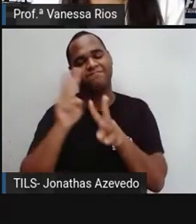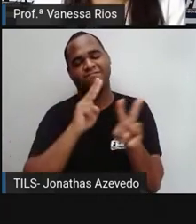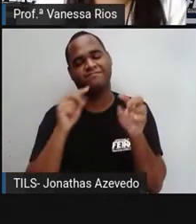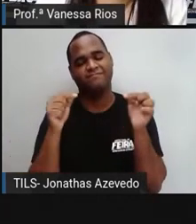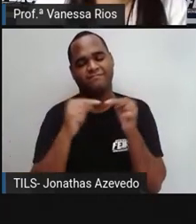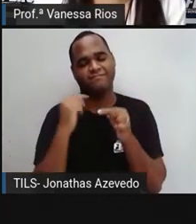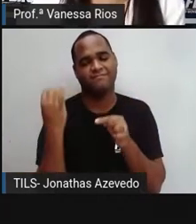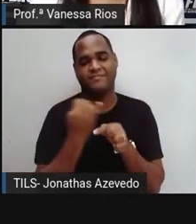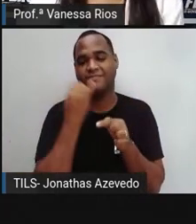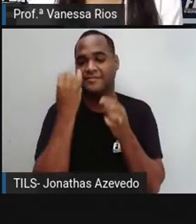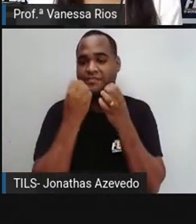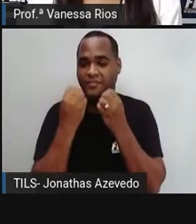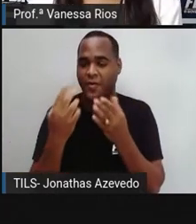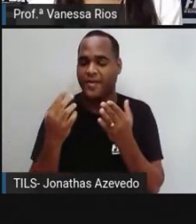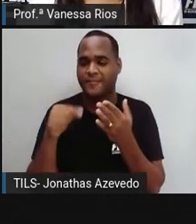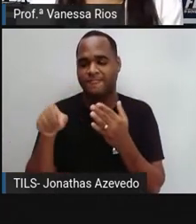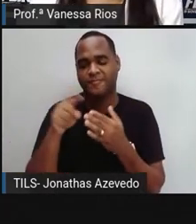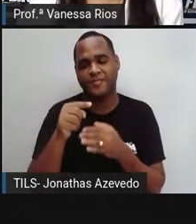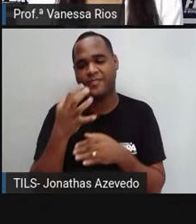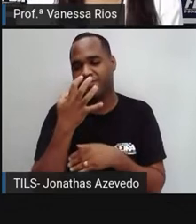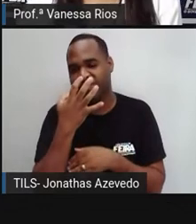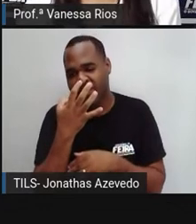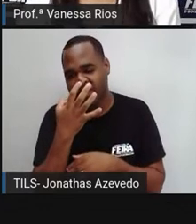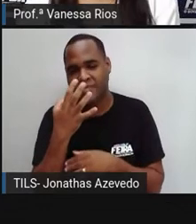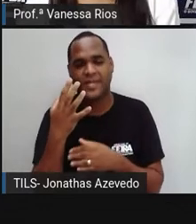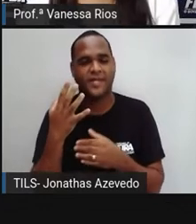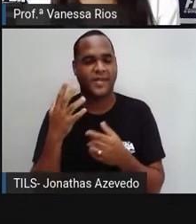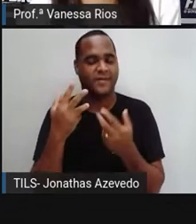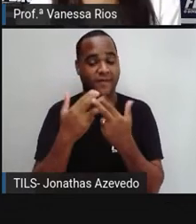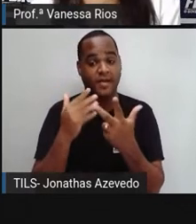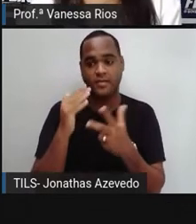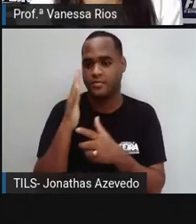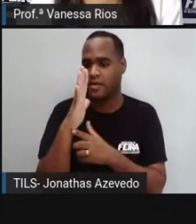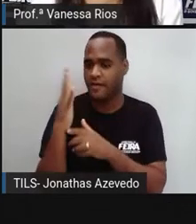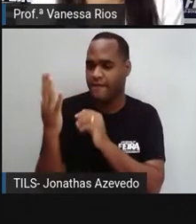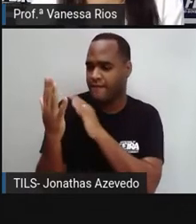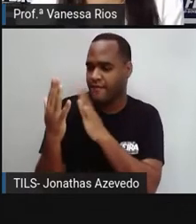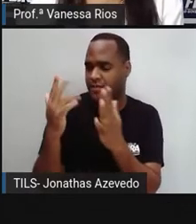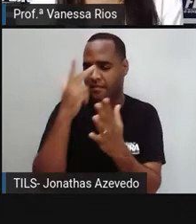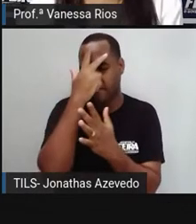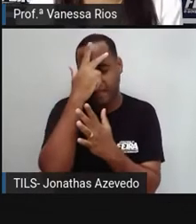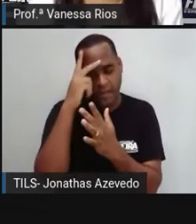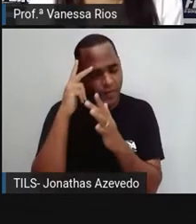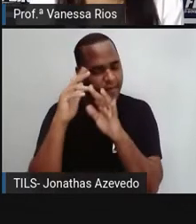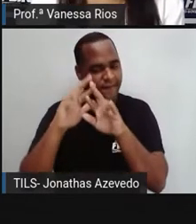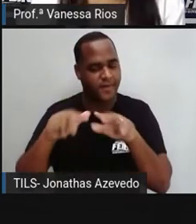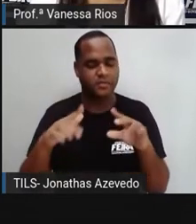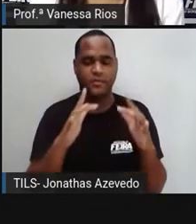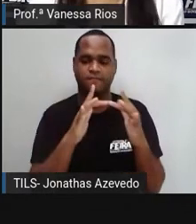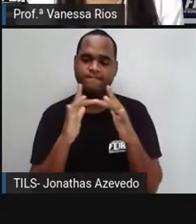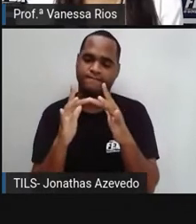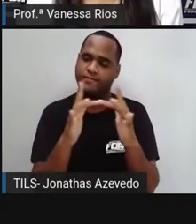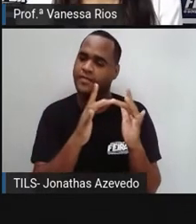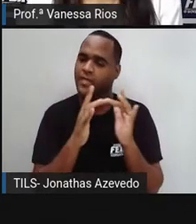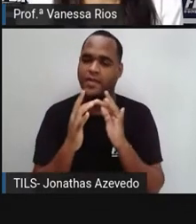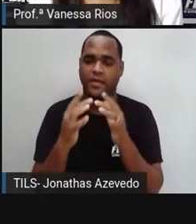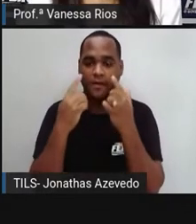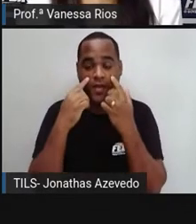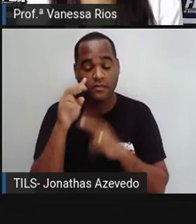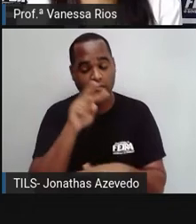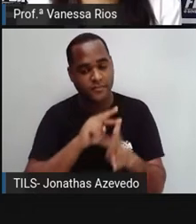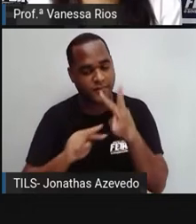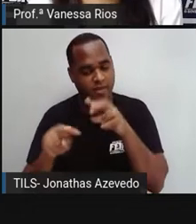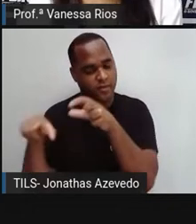bem importante, com a apreciação da natureza, observando pessoas, né, tendo contato com o visual